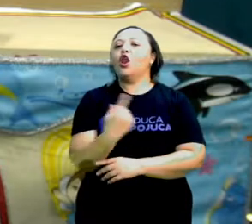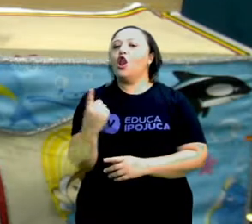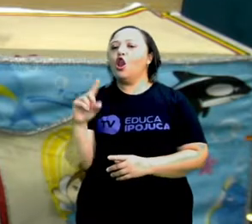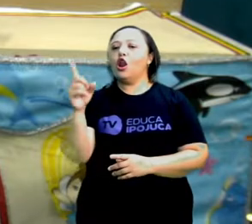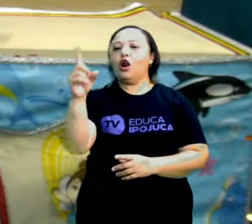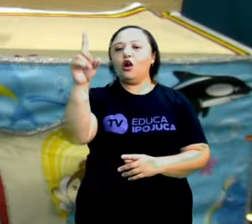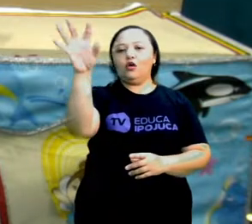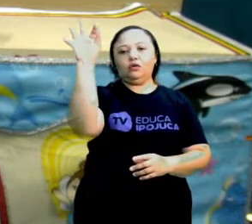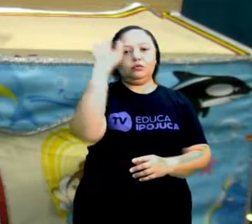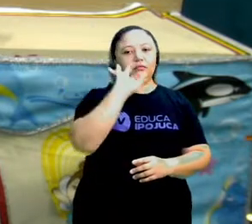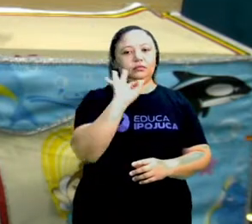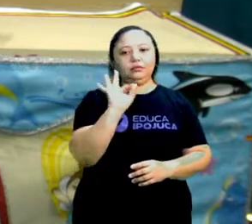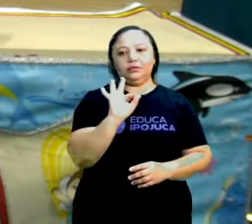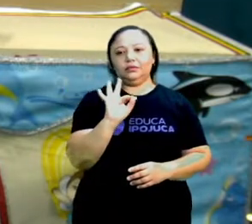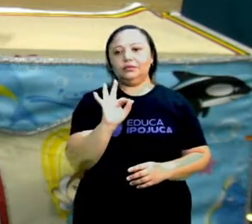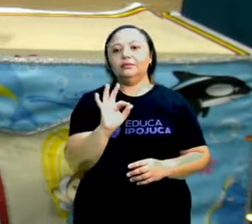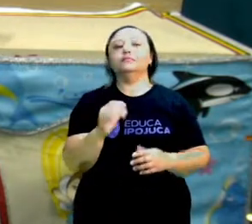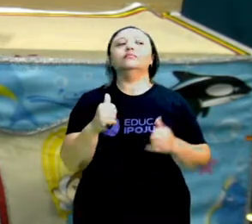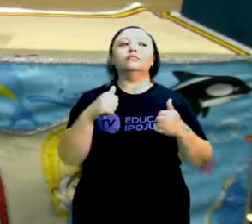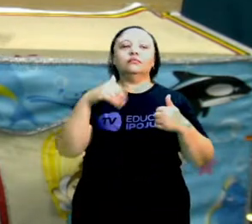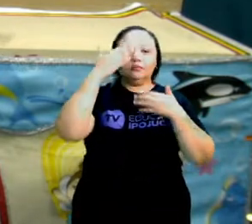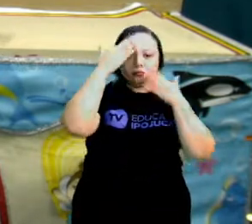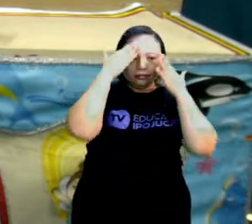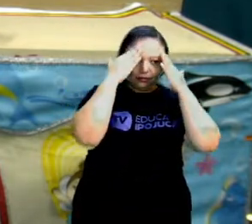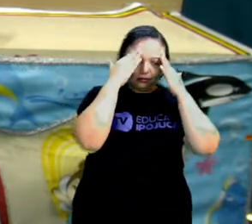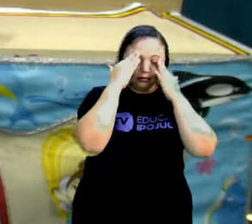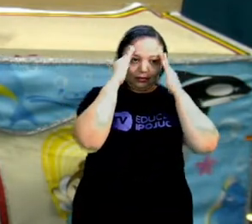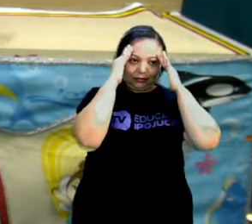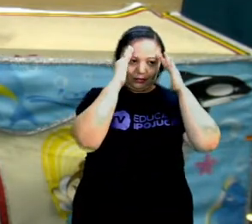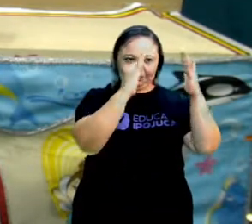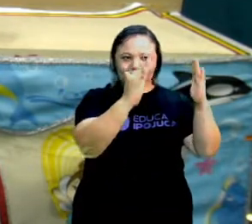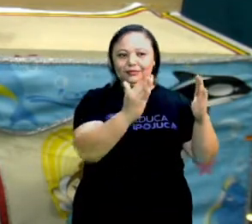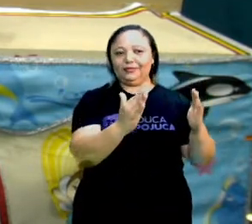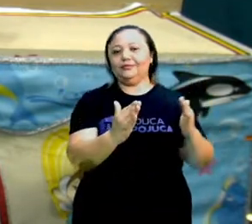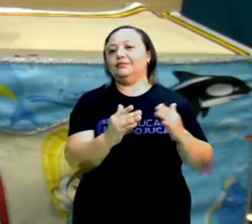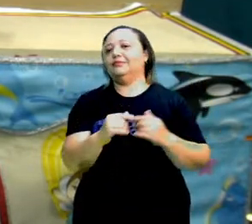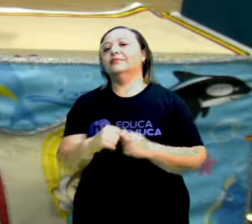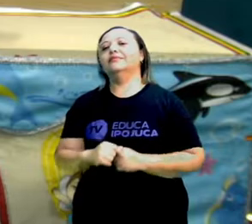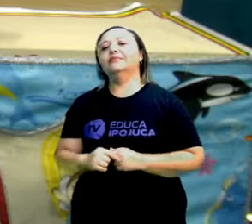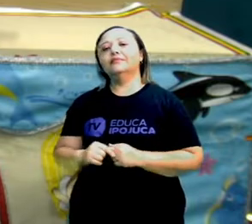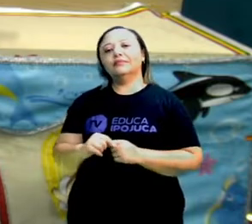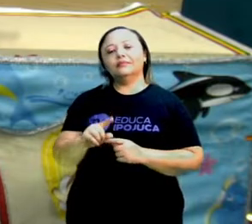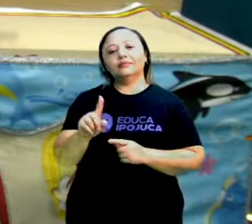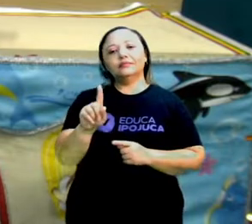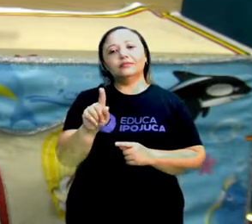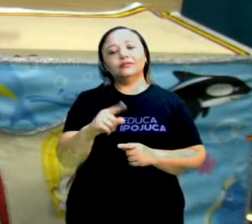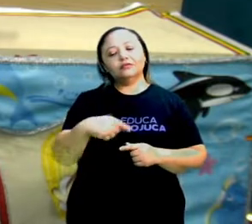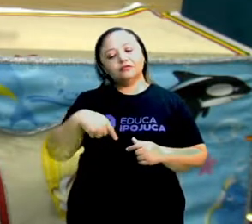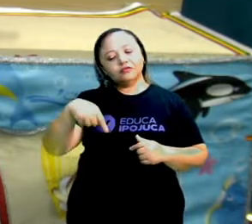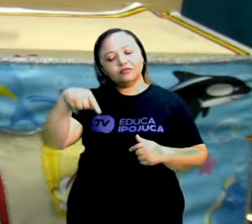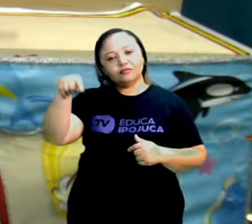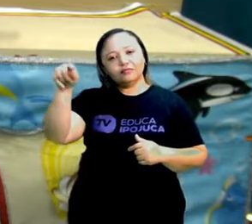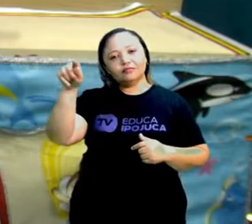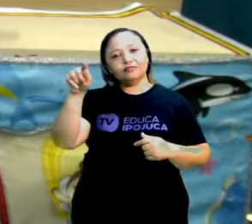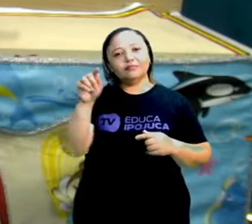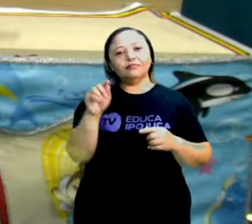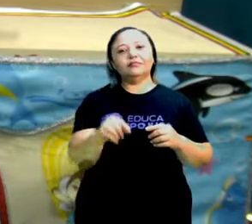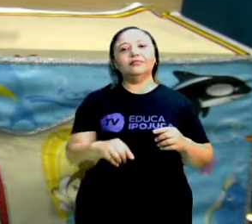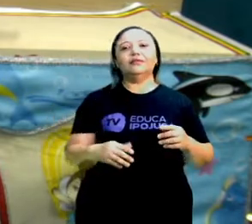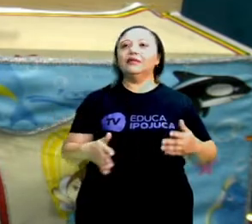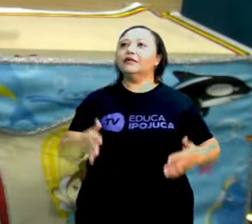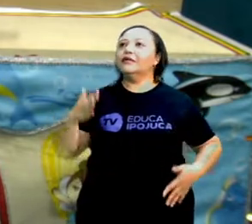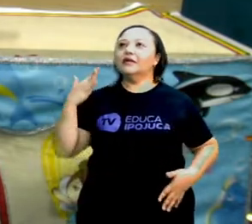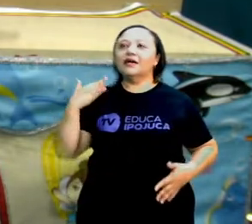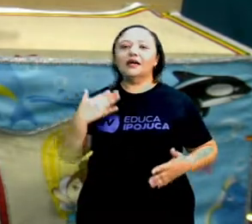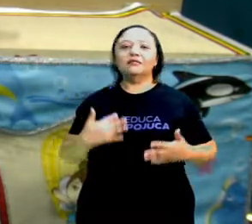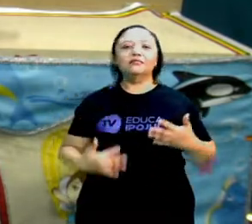longe. Certo. E eles, tá certo, eu vou obedecer. Será que eles obedeceram? Ai, nada! Eles foram, se